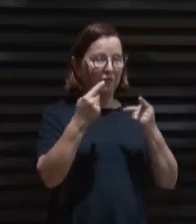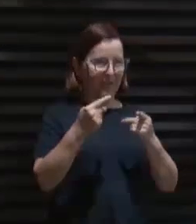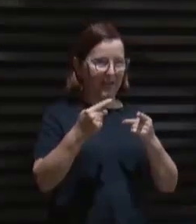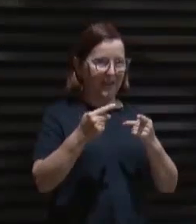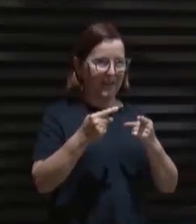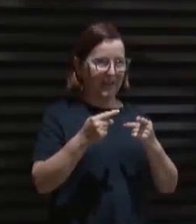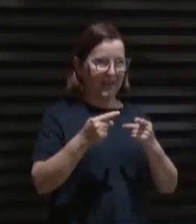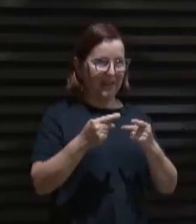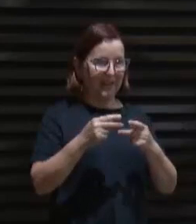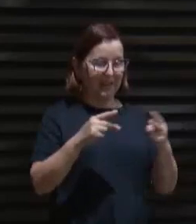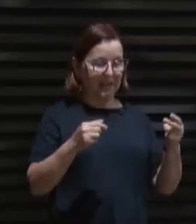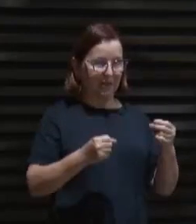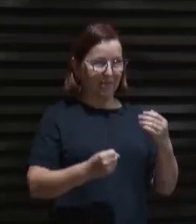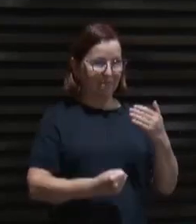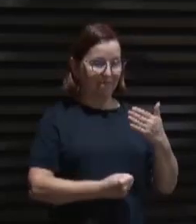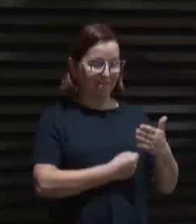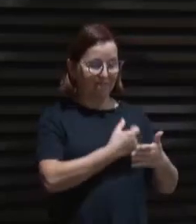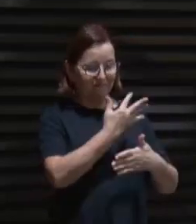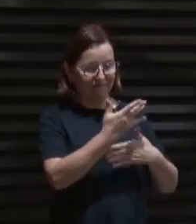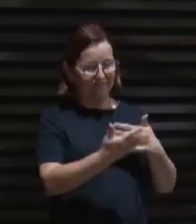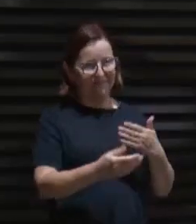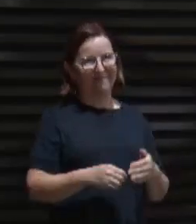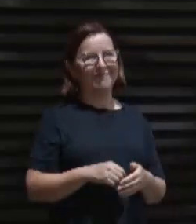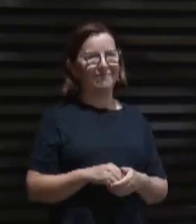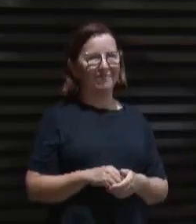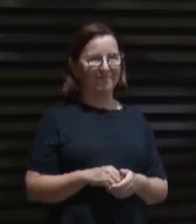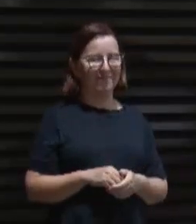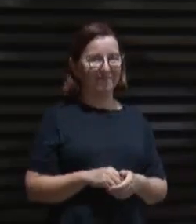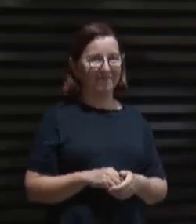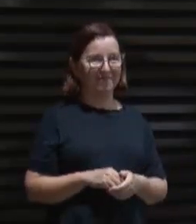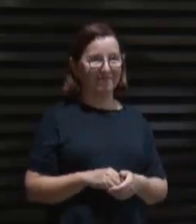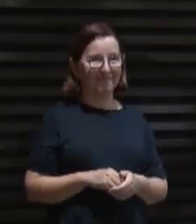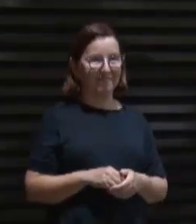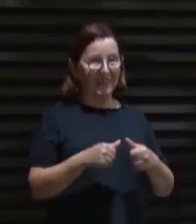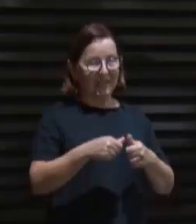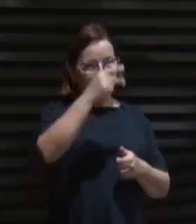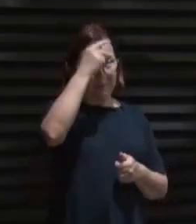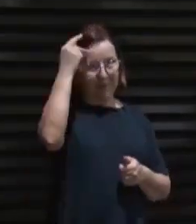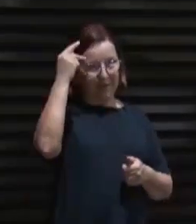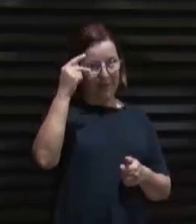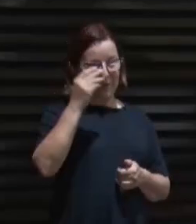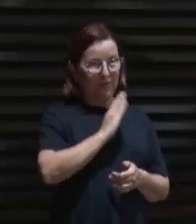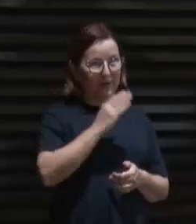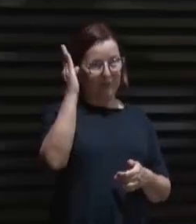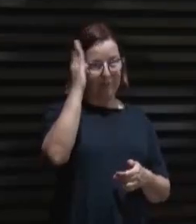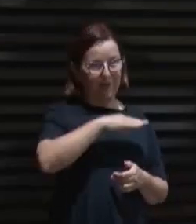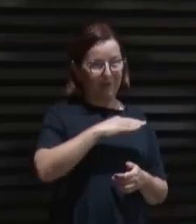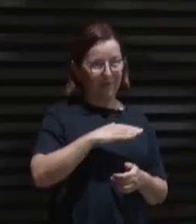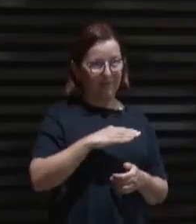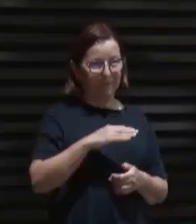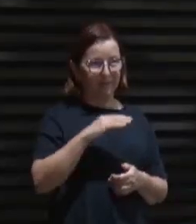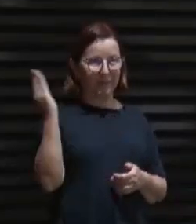E ele está, olha, o coração, a perversidade. Todo o tempo maquina o